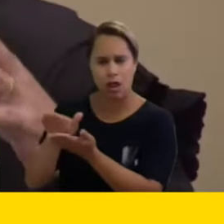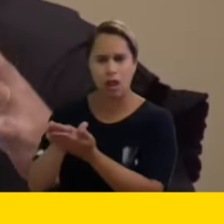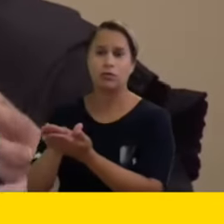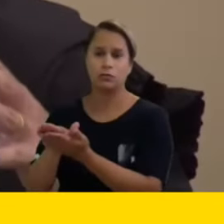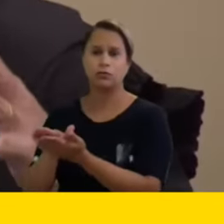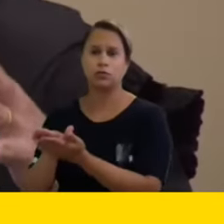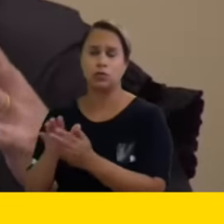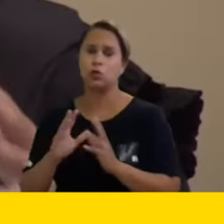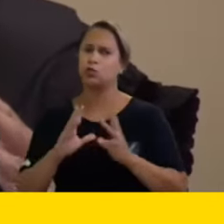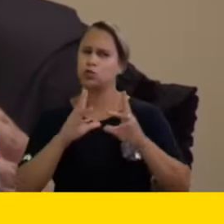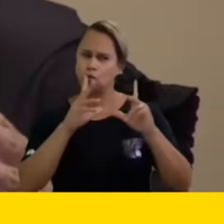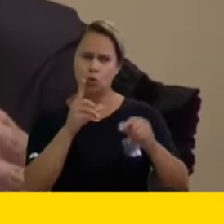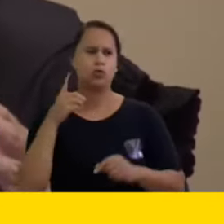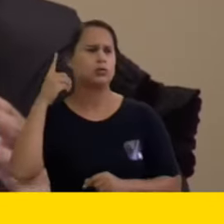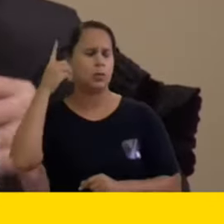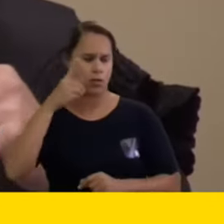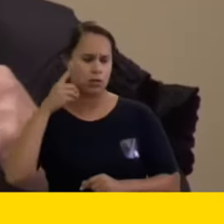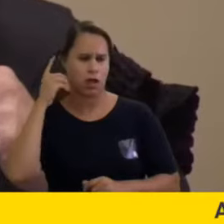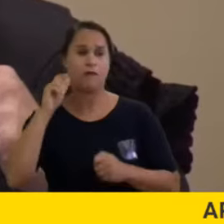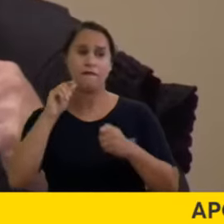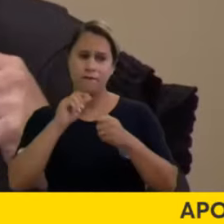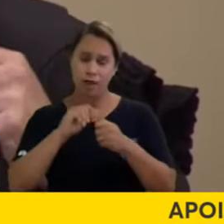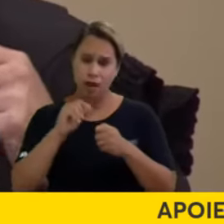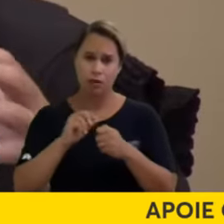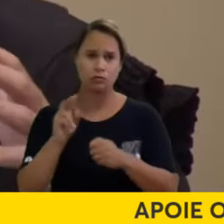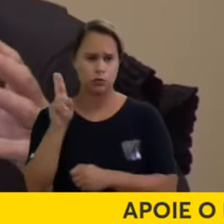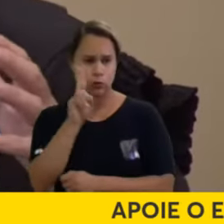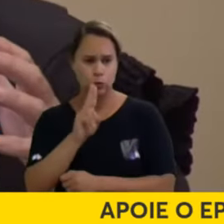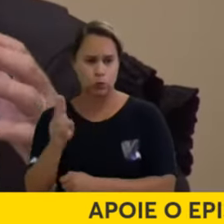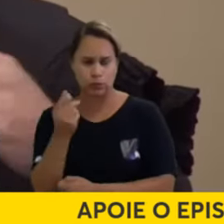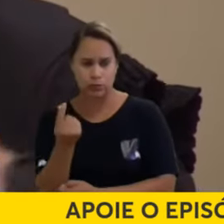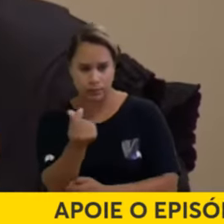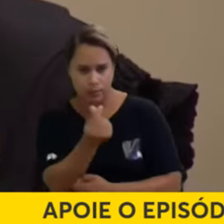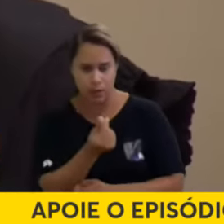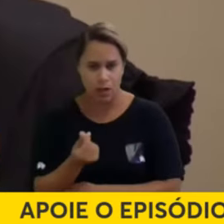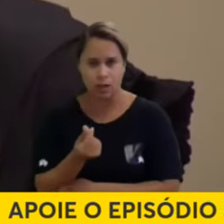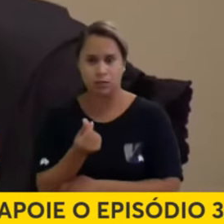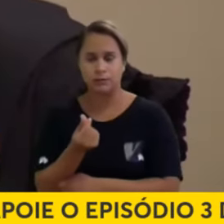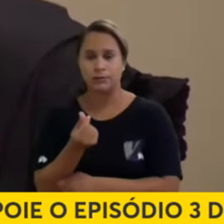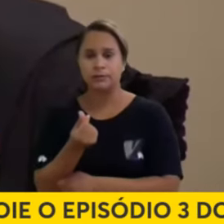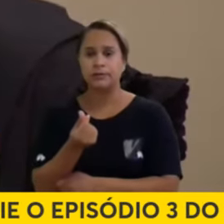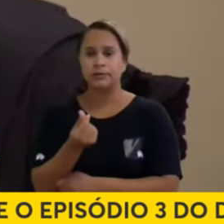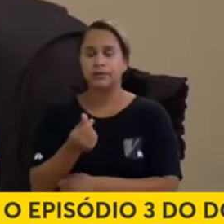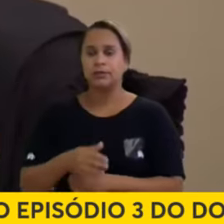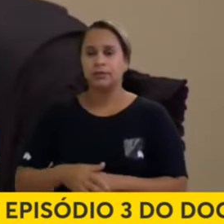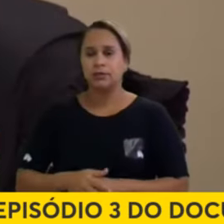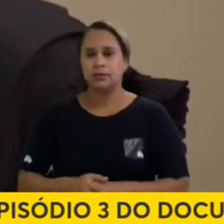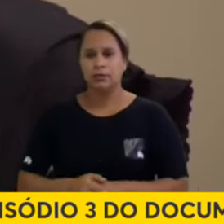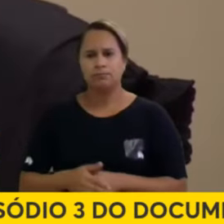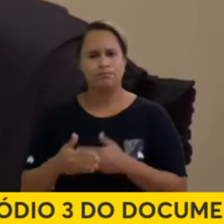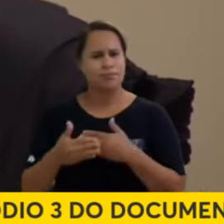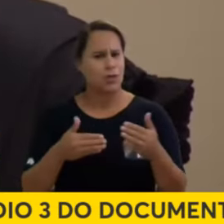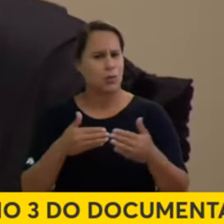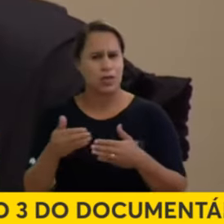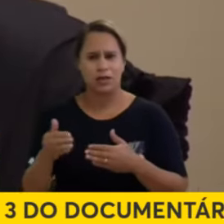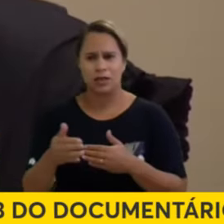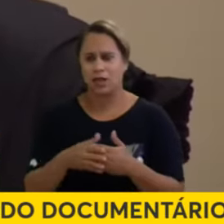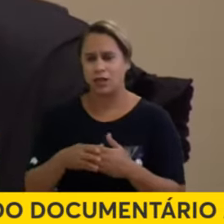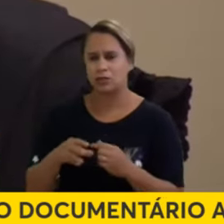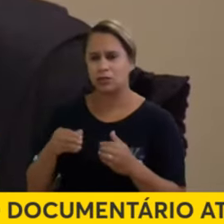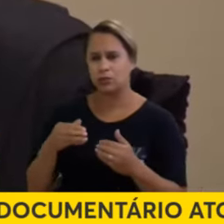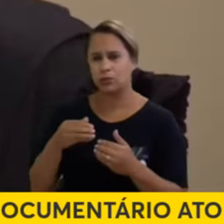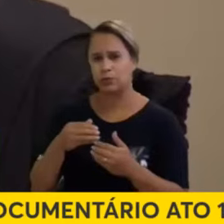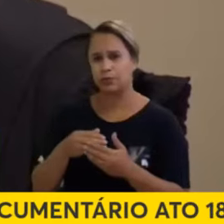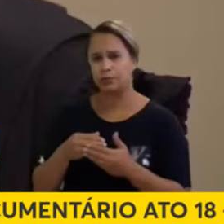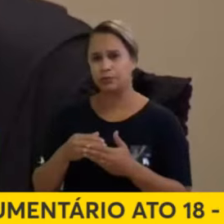todo Deputado faz isso todavia independentemente de qualquer outra consideração não se demonstrou